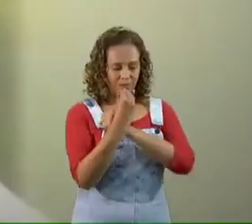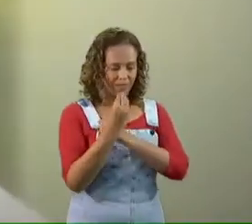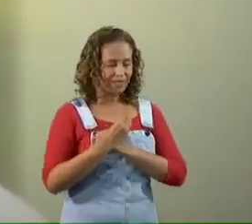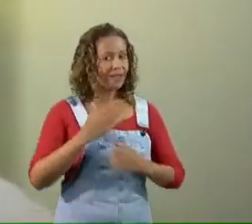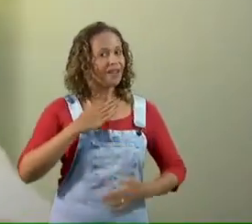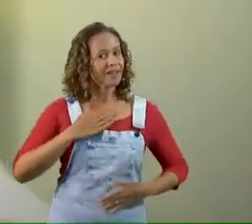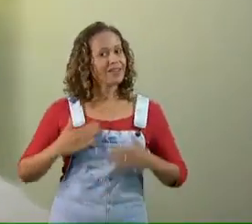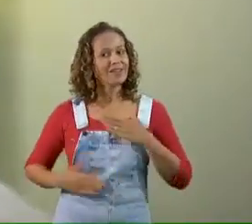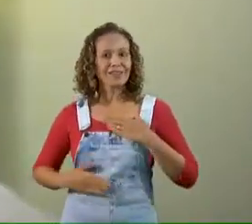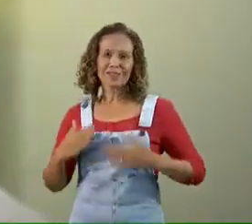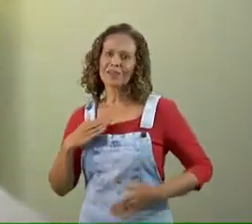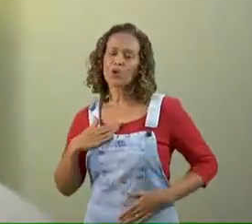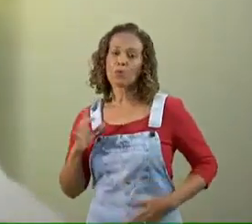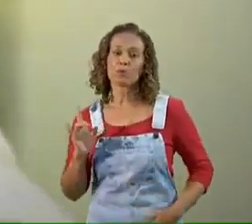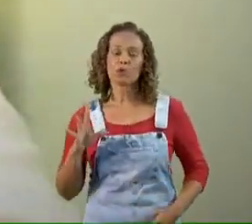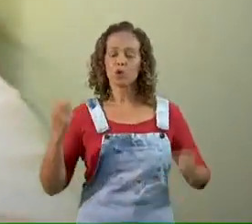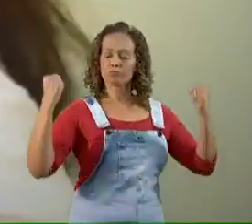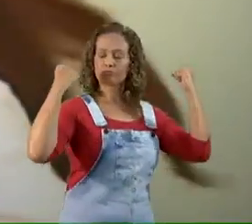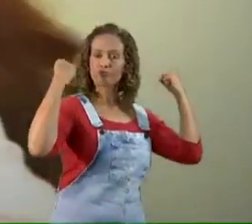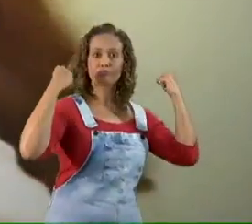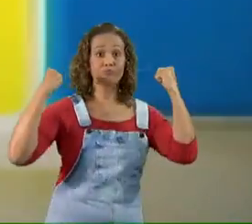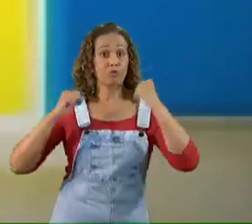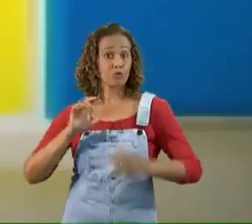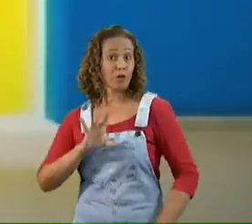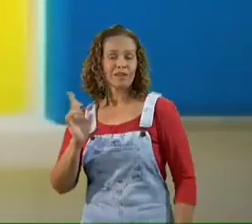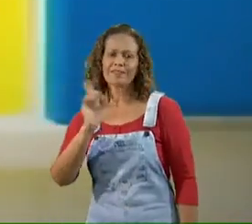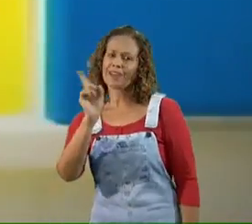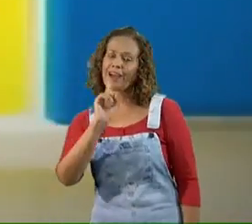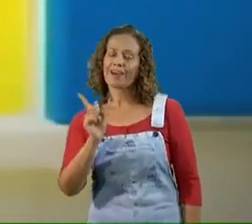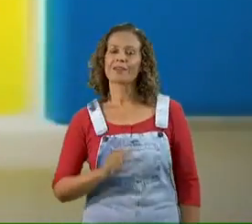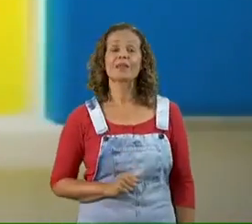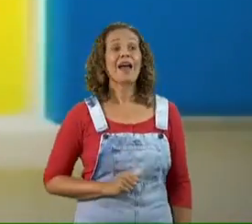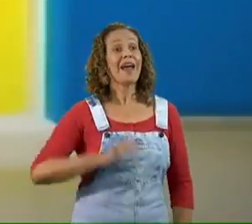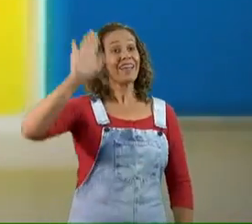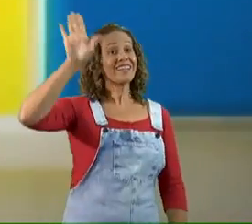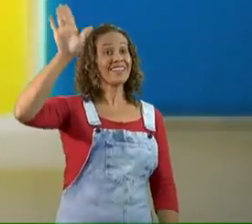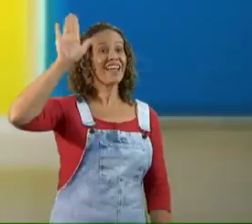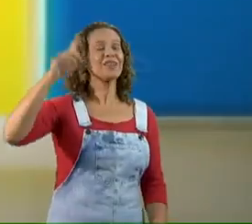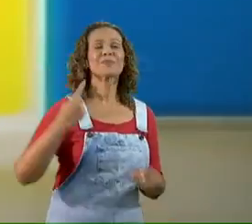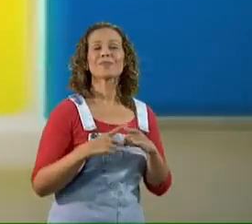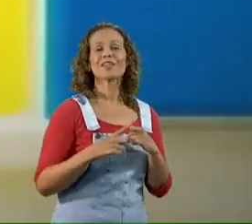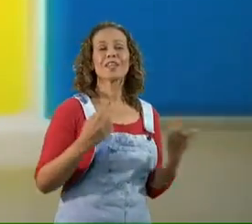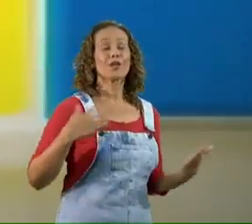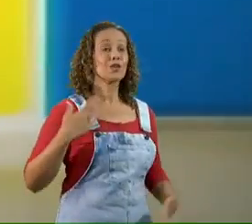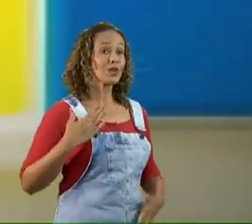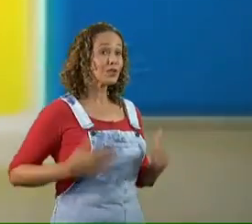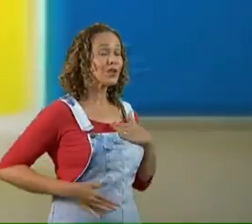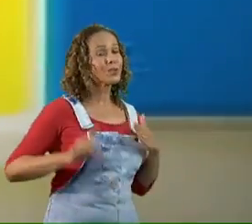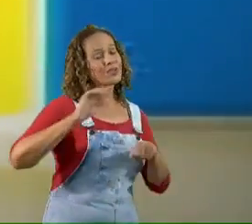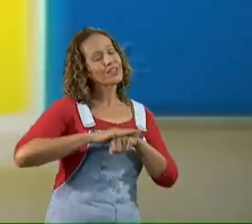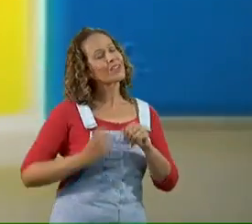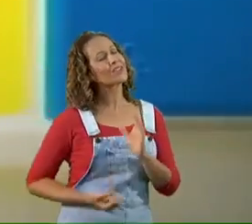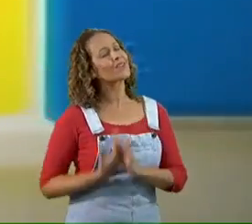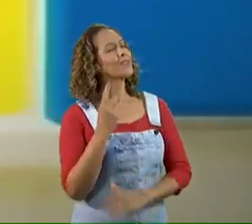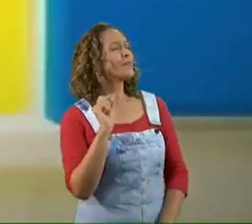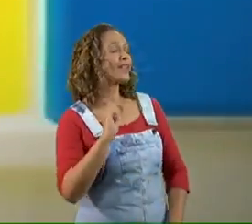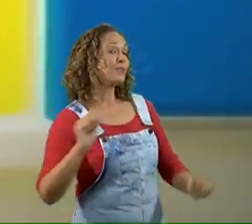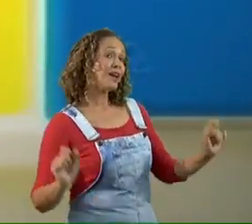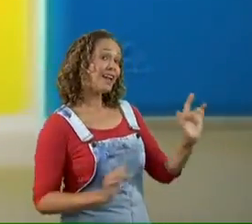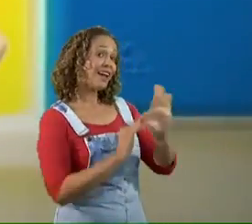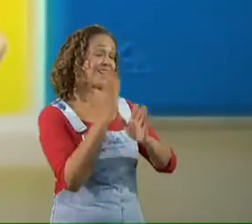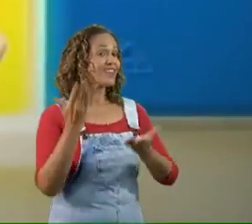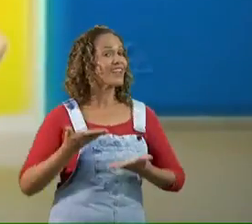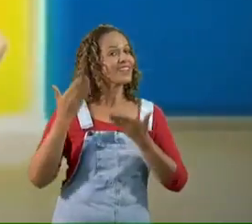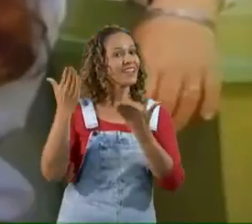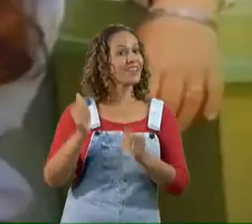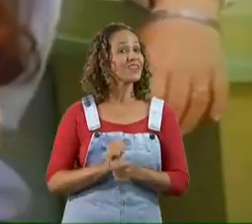mas não é só para ficar em forma. Eu sei, eu sei. É porque o nosso corpo foi feito por Deus para a glória de Deus, não